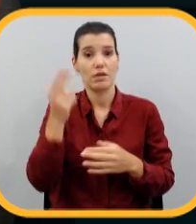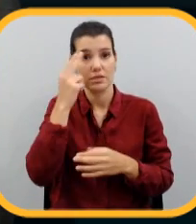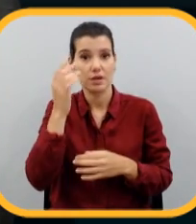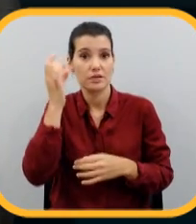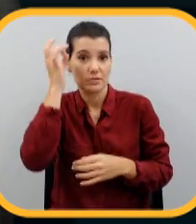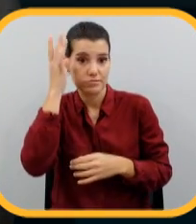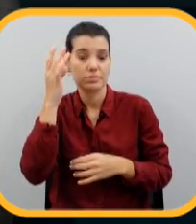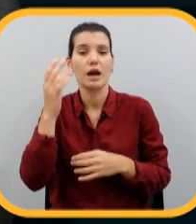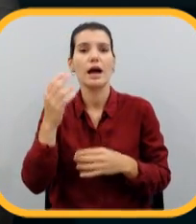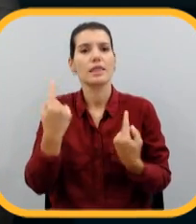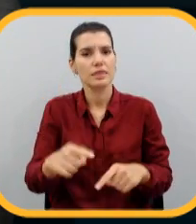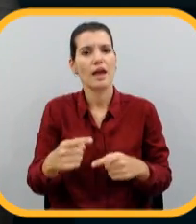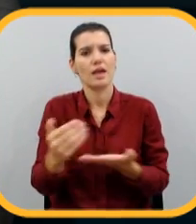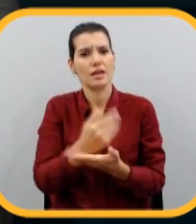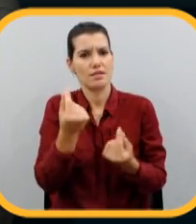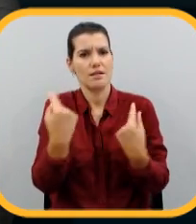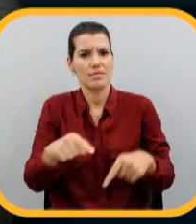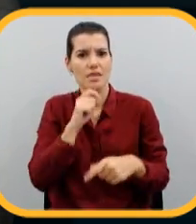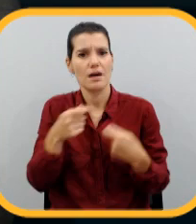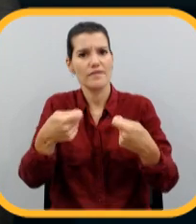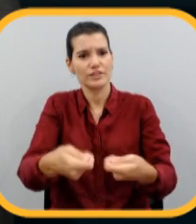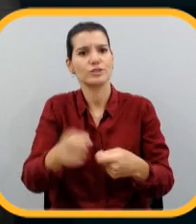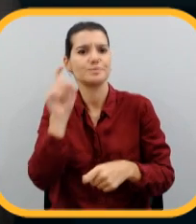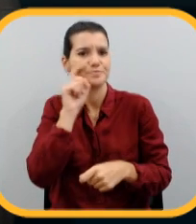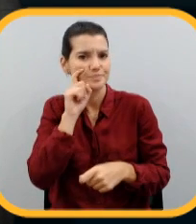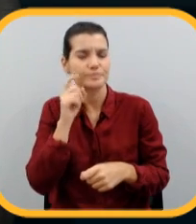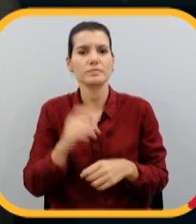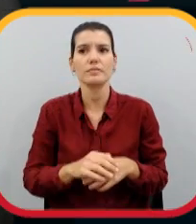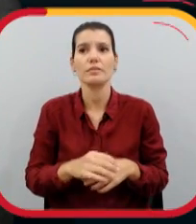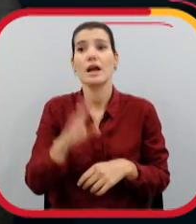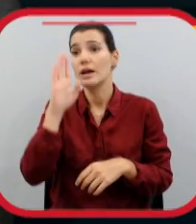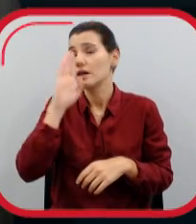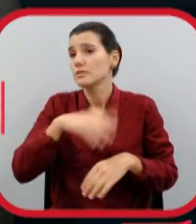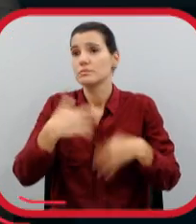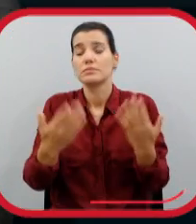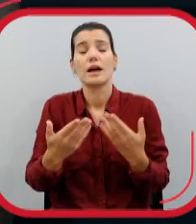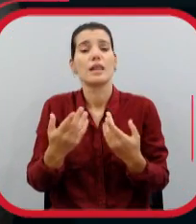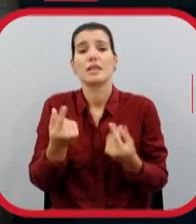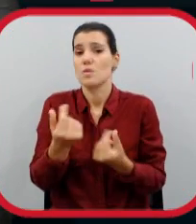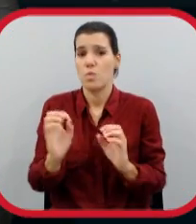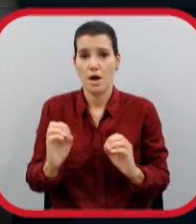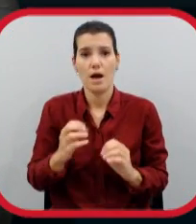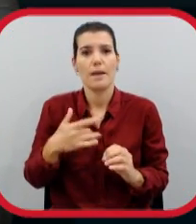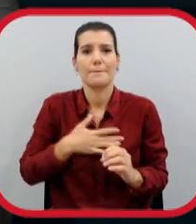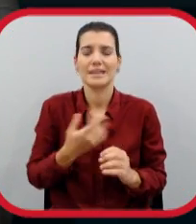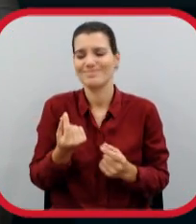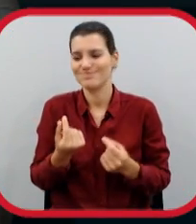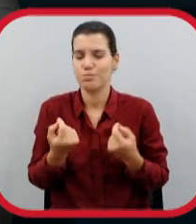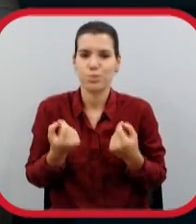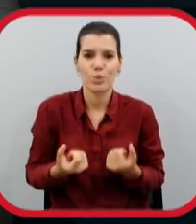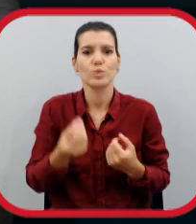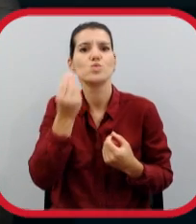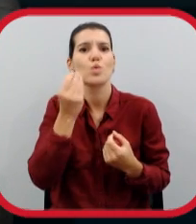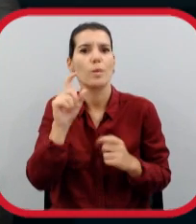ciberataques têm recursos financeiros para investir em cibersegurança. Não existindo estes recursos financeiros, como é que podem empresas com